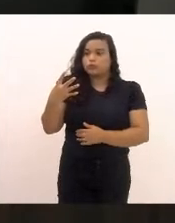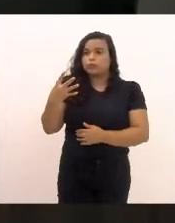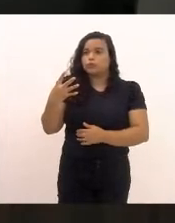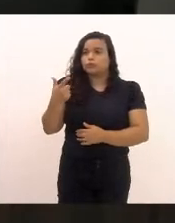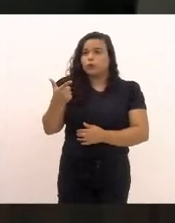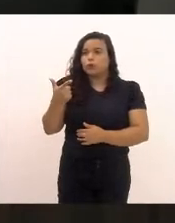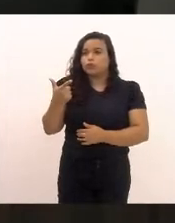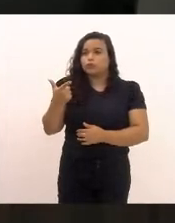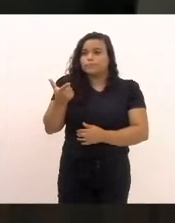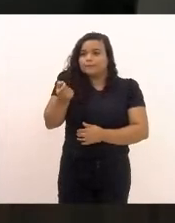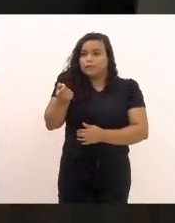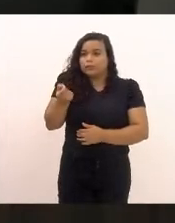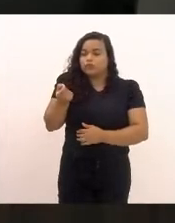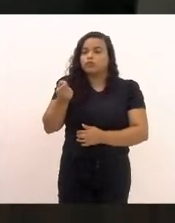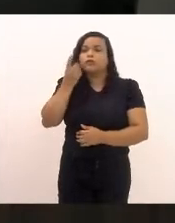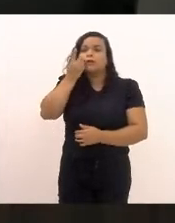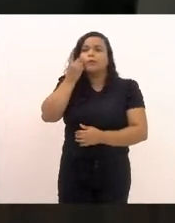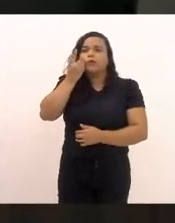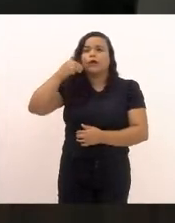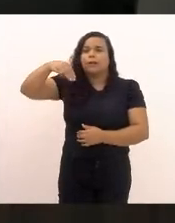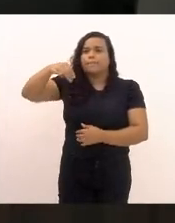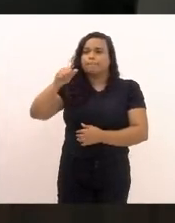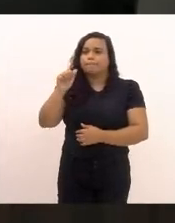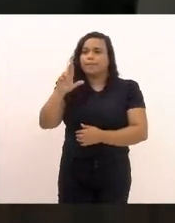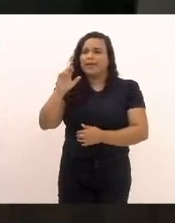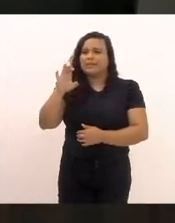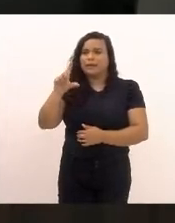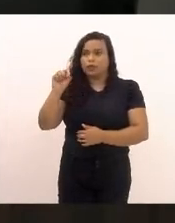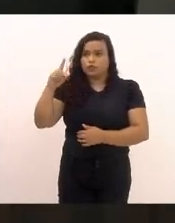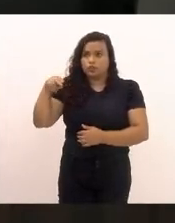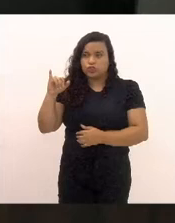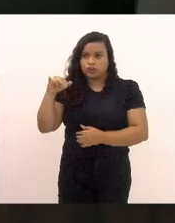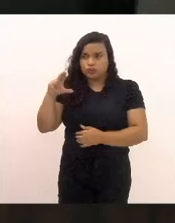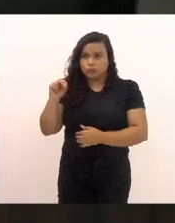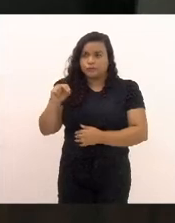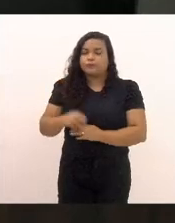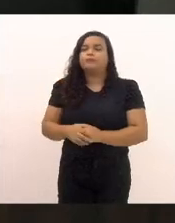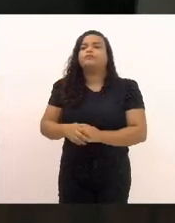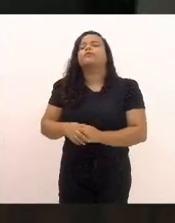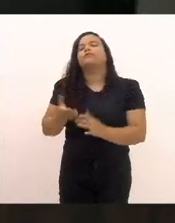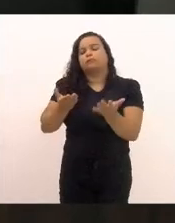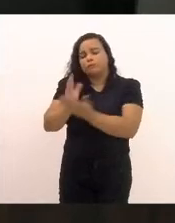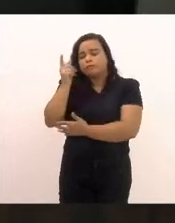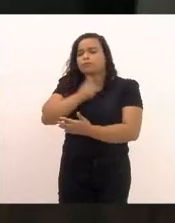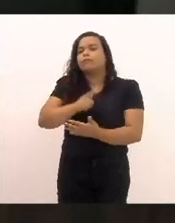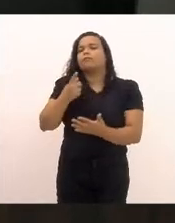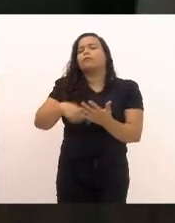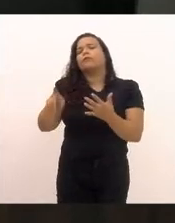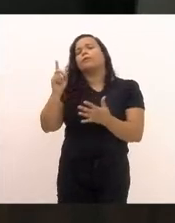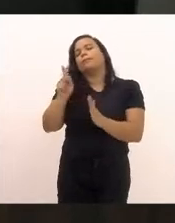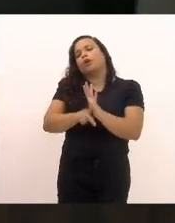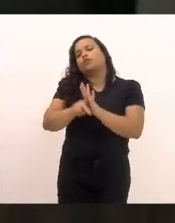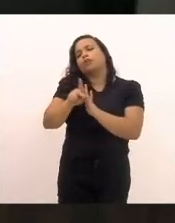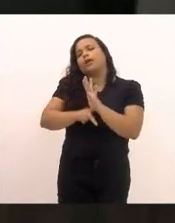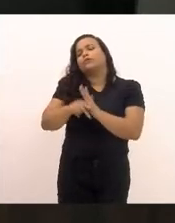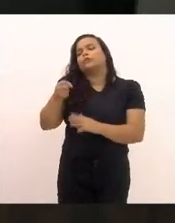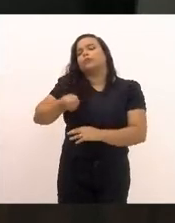do deputado Marcelo Dino. Senhores que aprovam, permaneçam como estão, aprovado. Projeto número